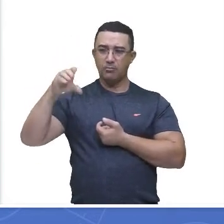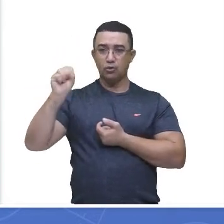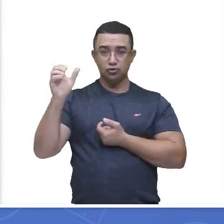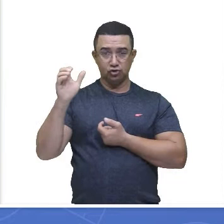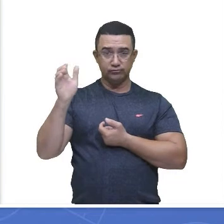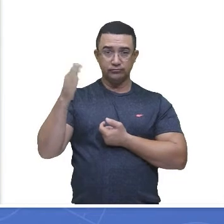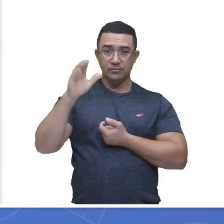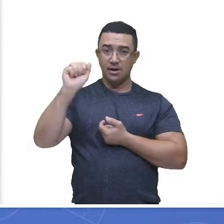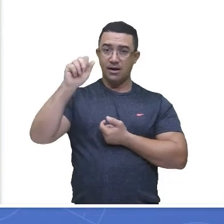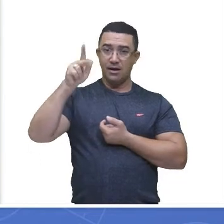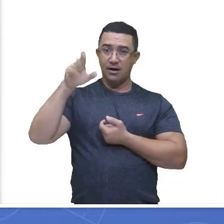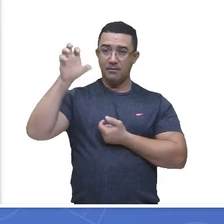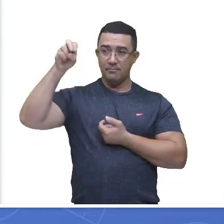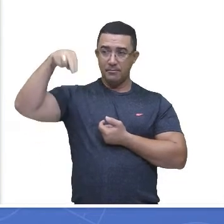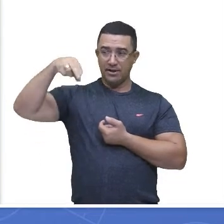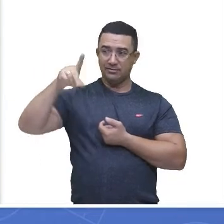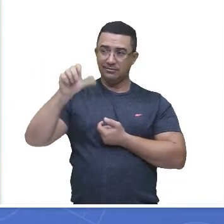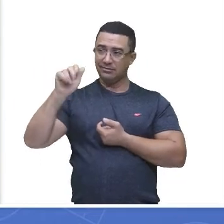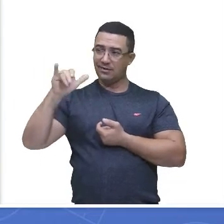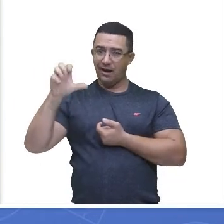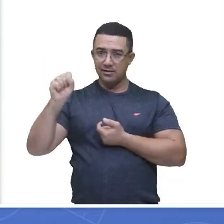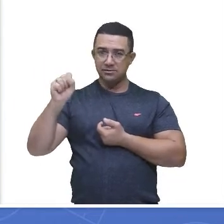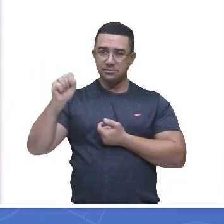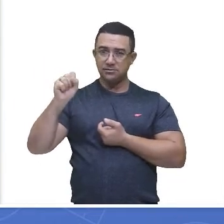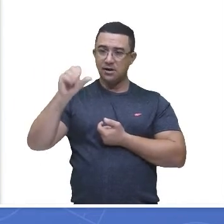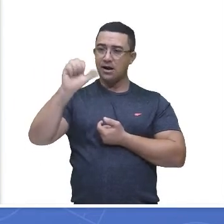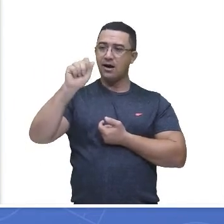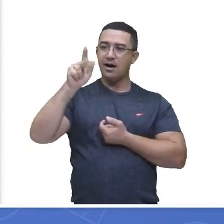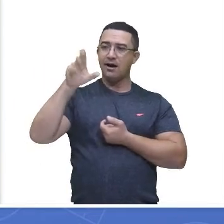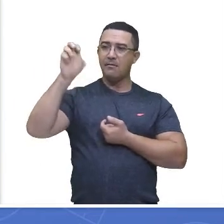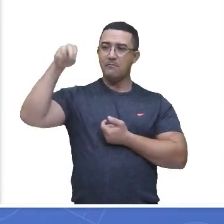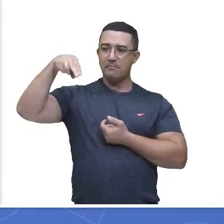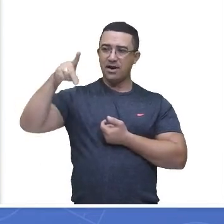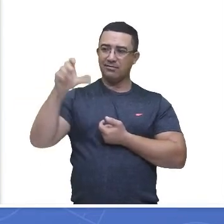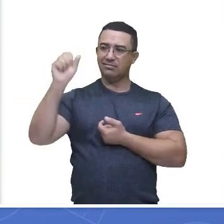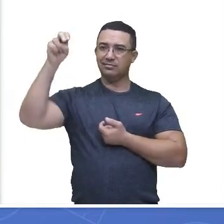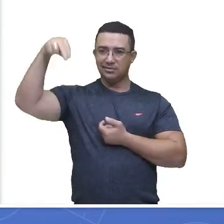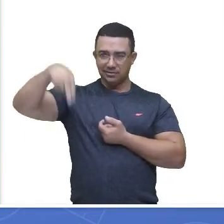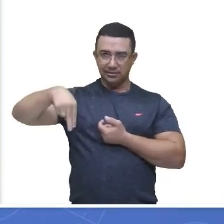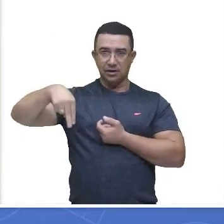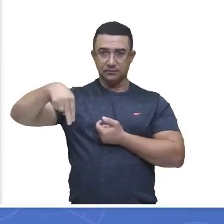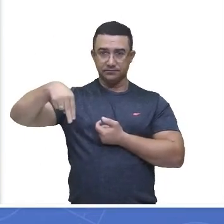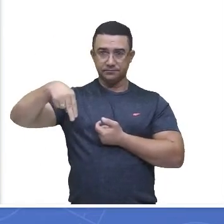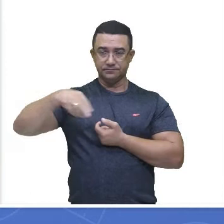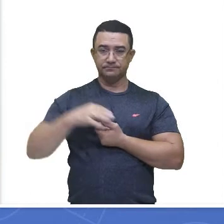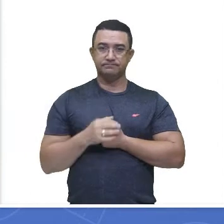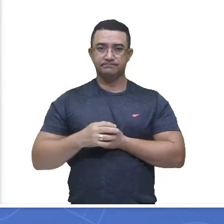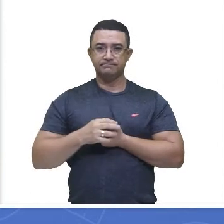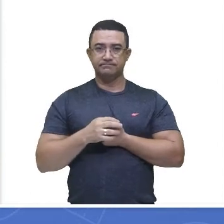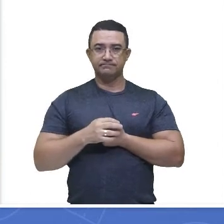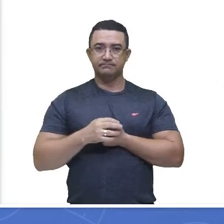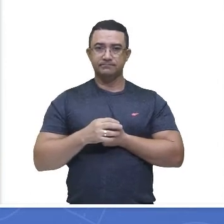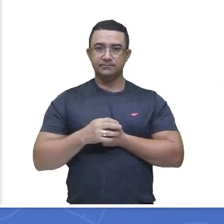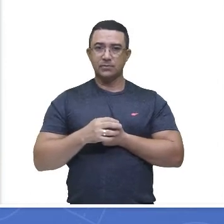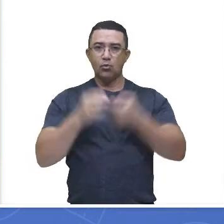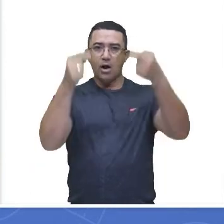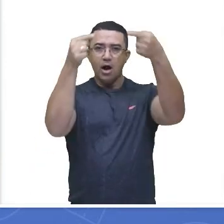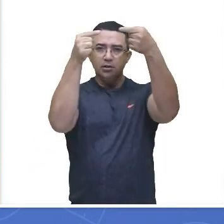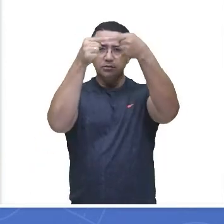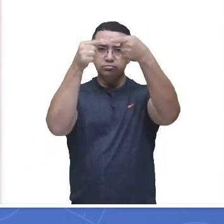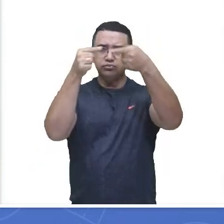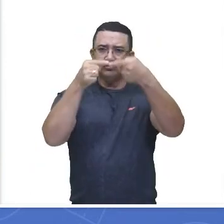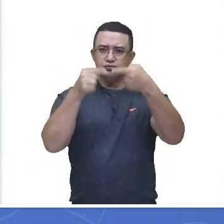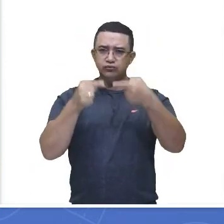vosotros ou vosotras aprendais, que ellos, ellas ou ustedes aprendam. Então, por